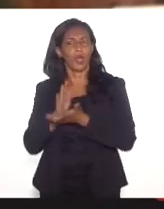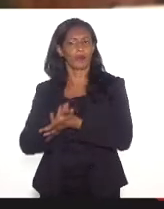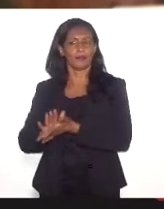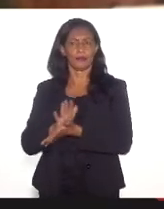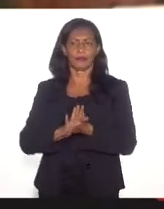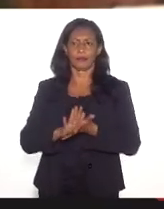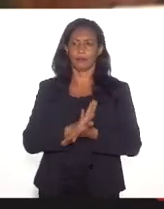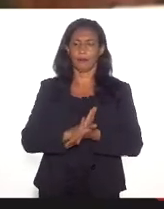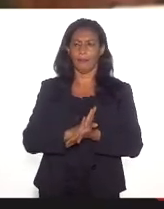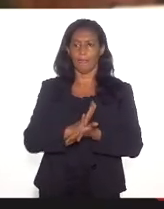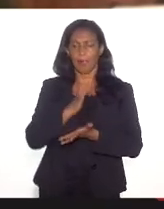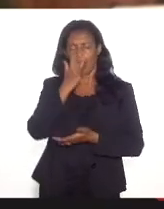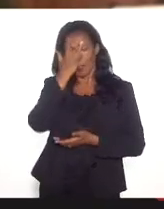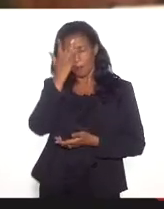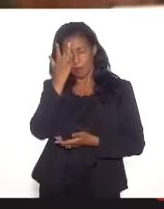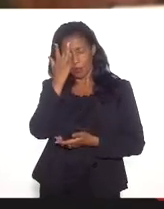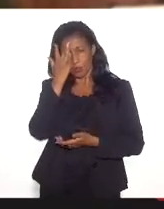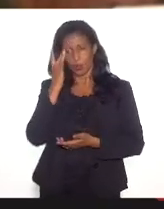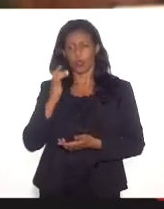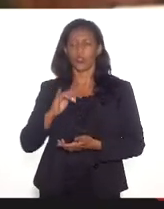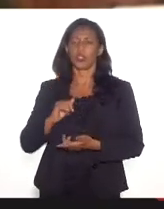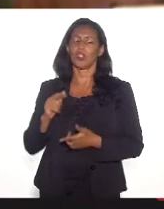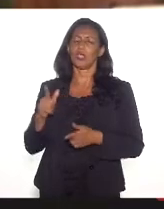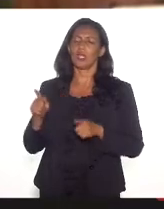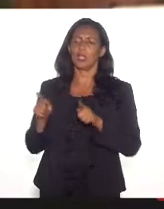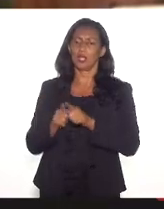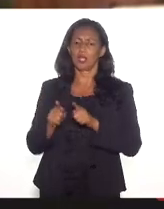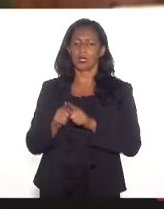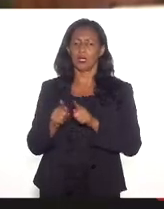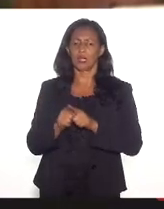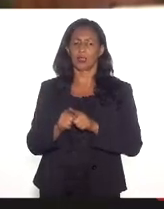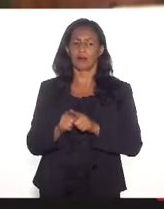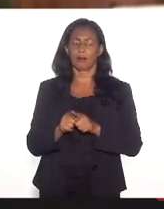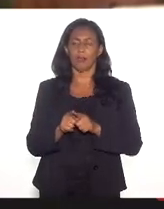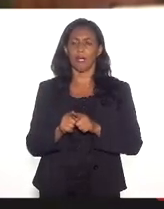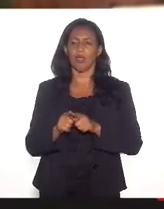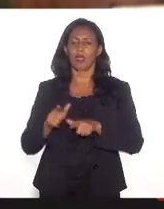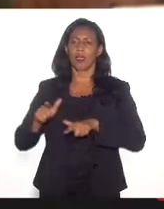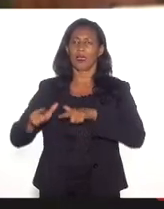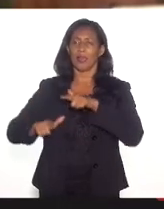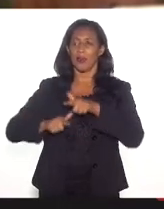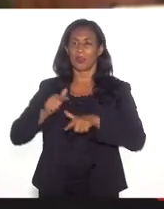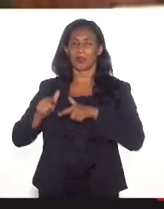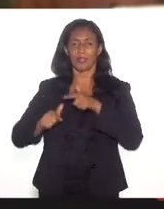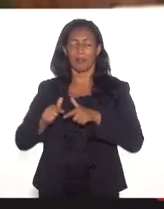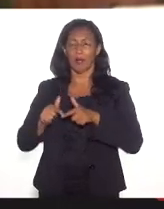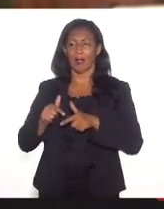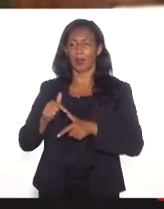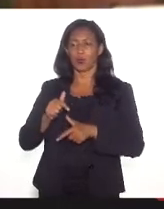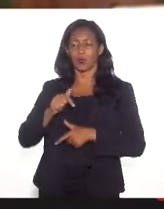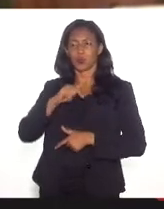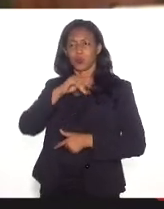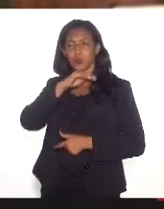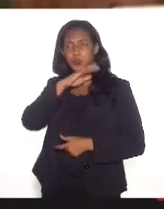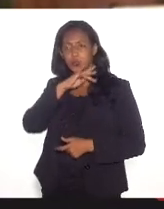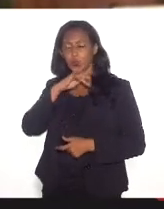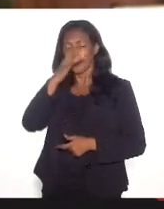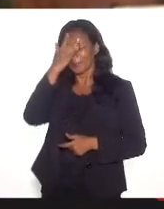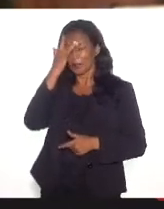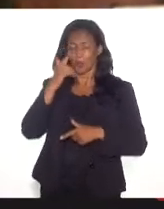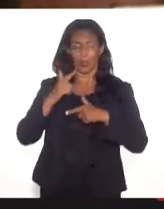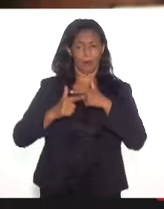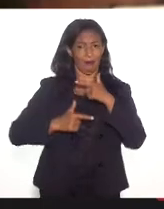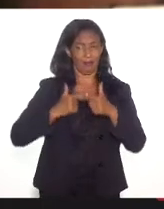pessoas subutilizadas por insuficiência de horas, que é uma medida de trabalho precário, gente que trabalha